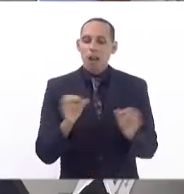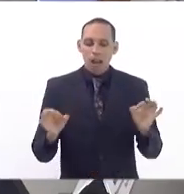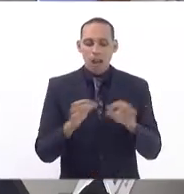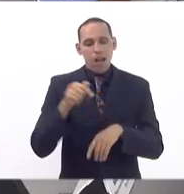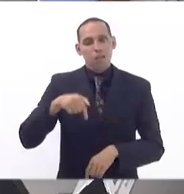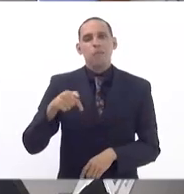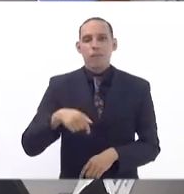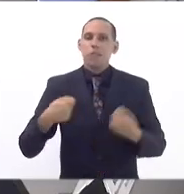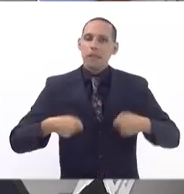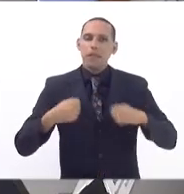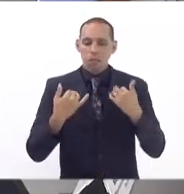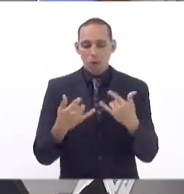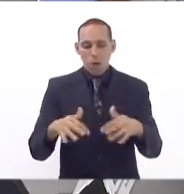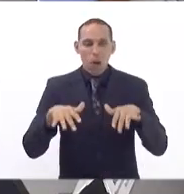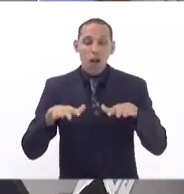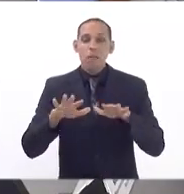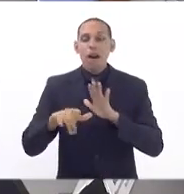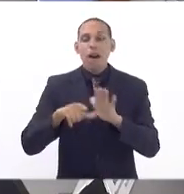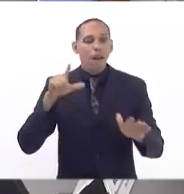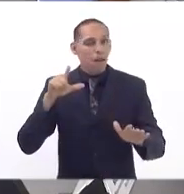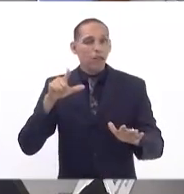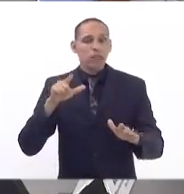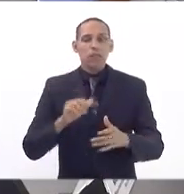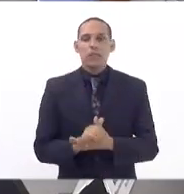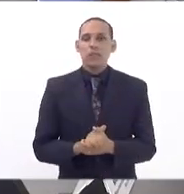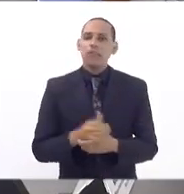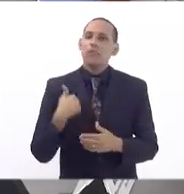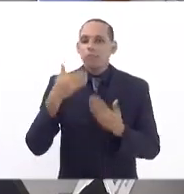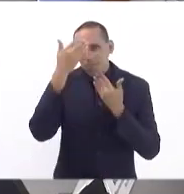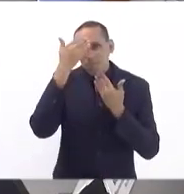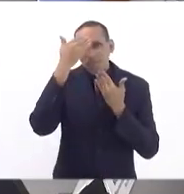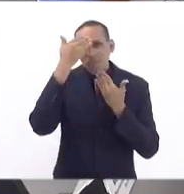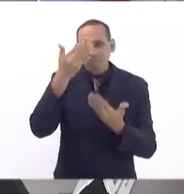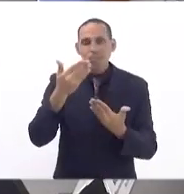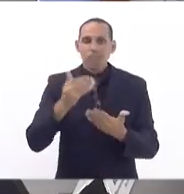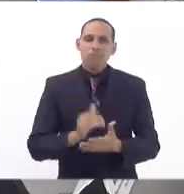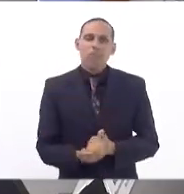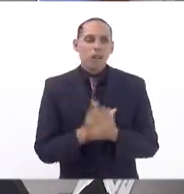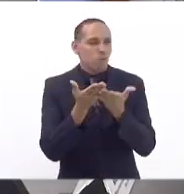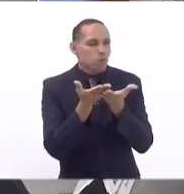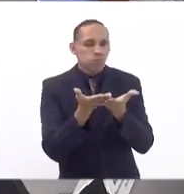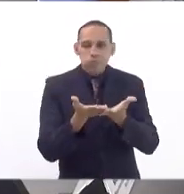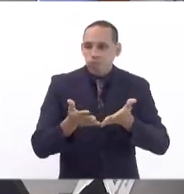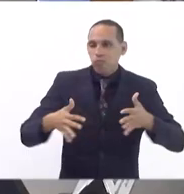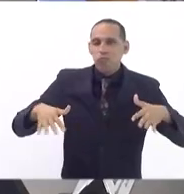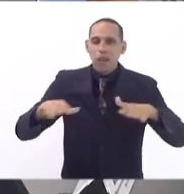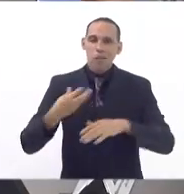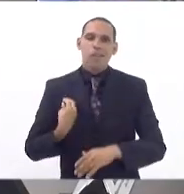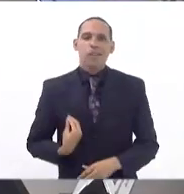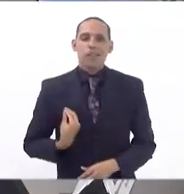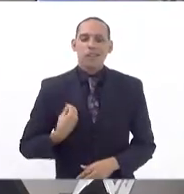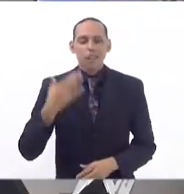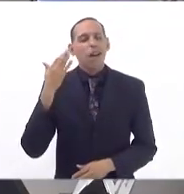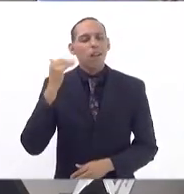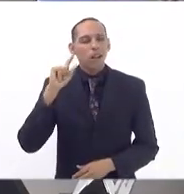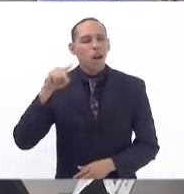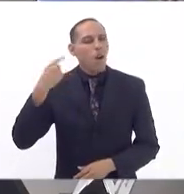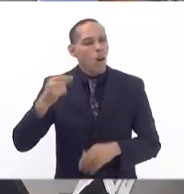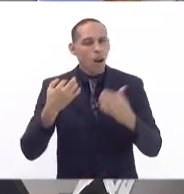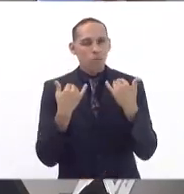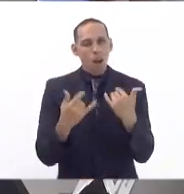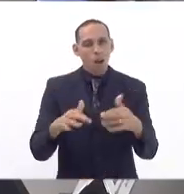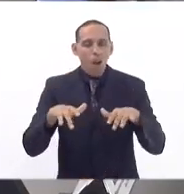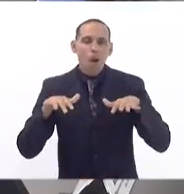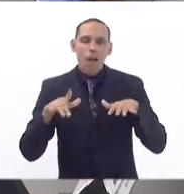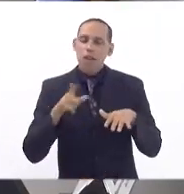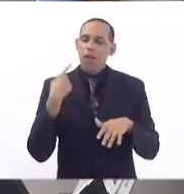que ser a nossa audiência de hoje o lanche usado a palavra queria agradecer a todos os presentes e que na próxima audiência nós